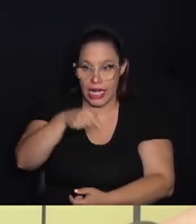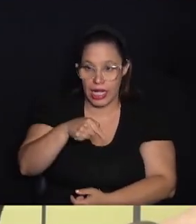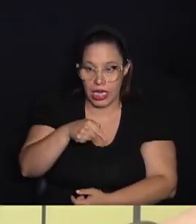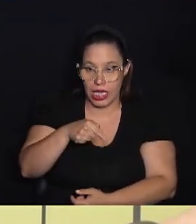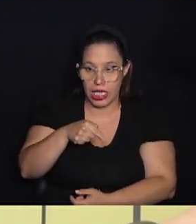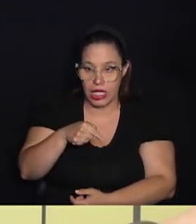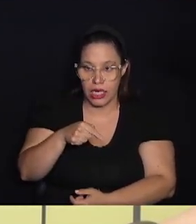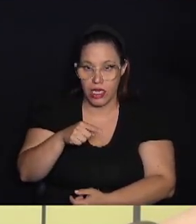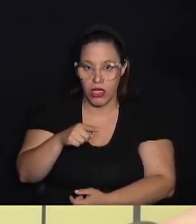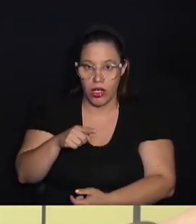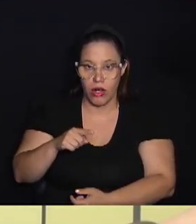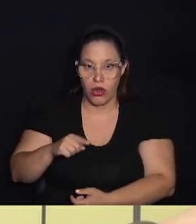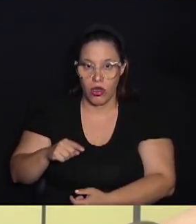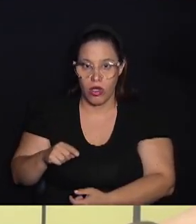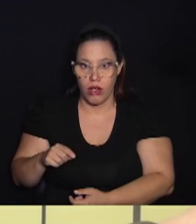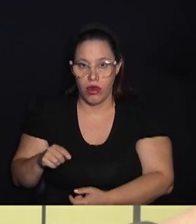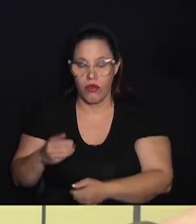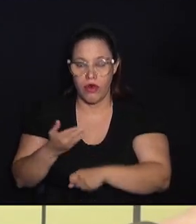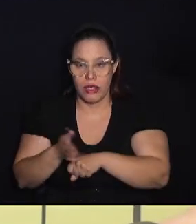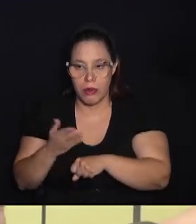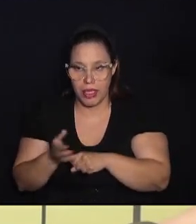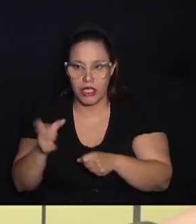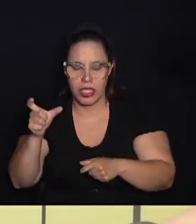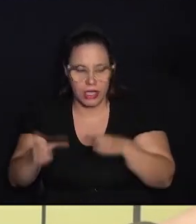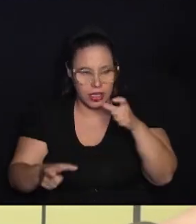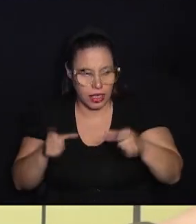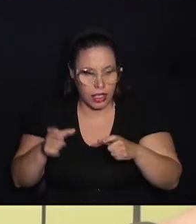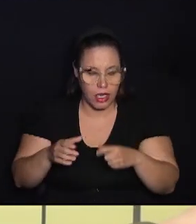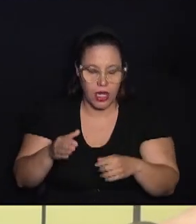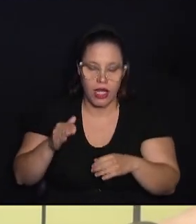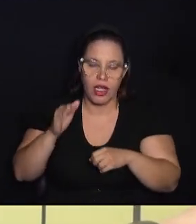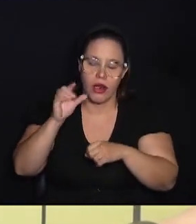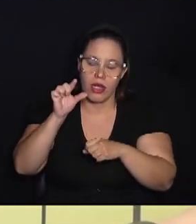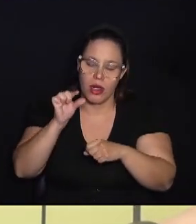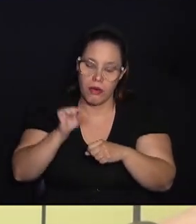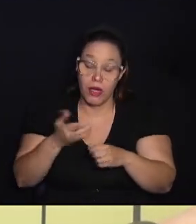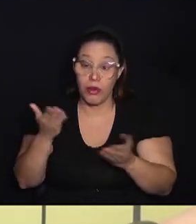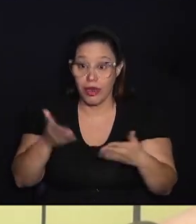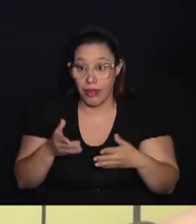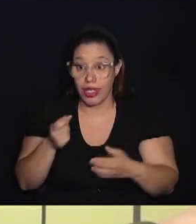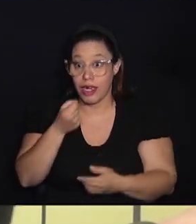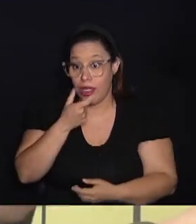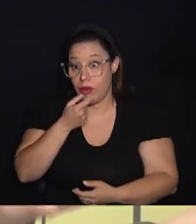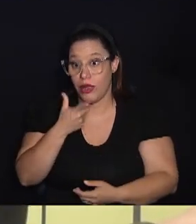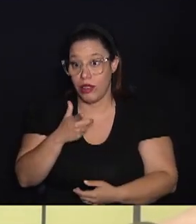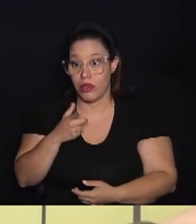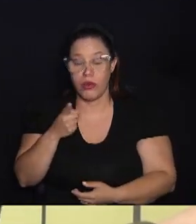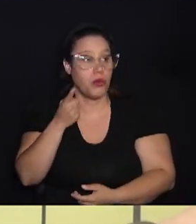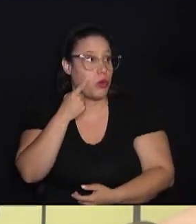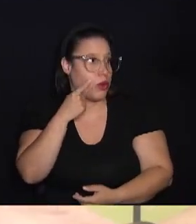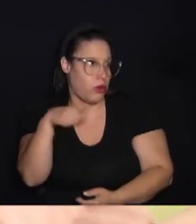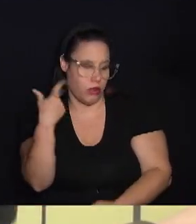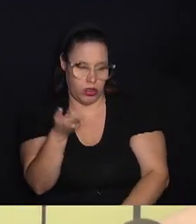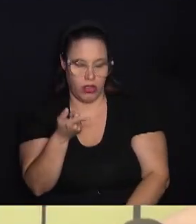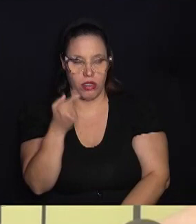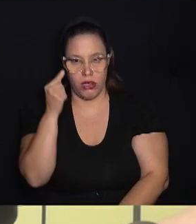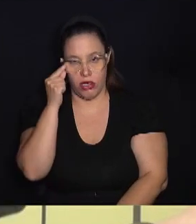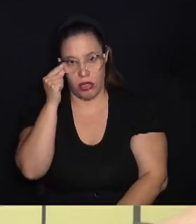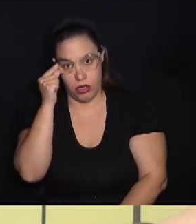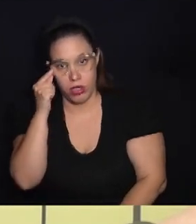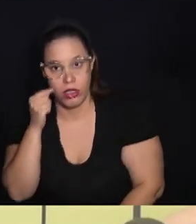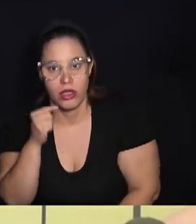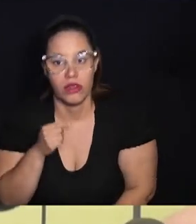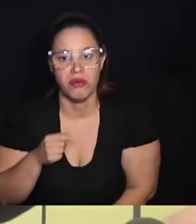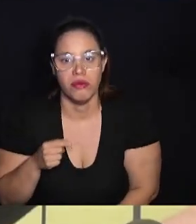tomar esse agora mas começar a fazer uma prática assim e começar a precisar menos disso então é um outro olhar aham um outro que não funcione ou que seja